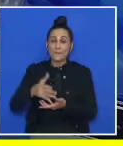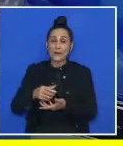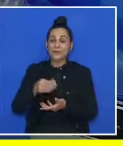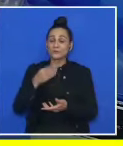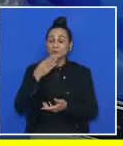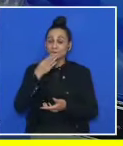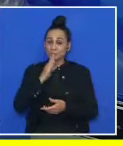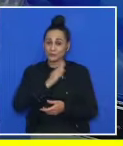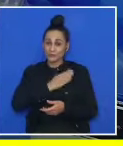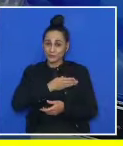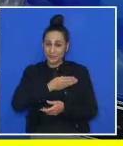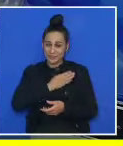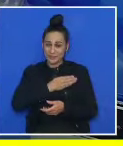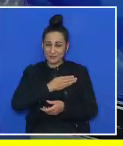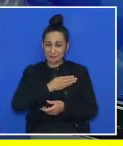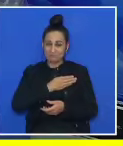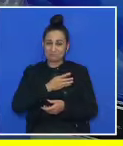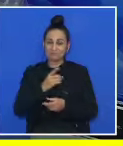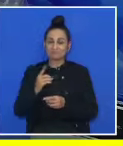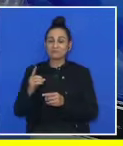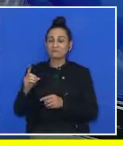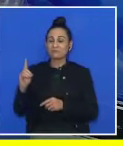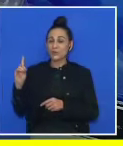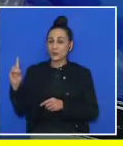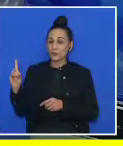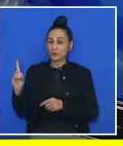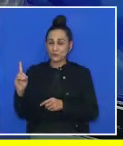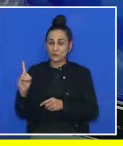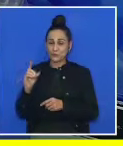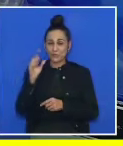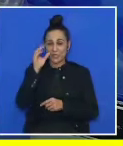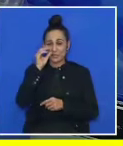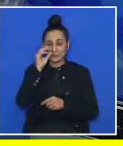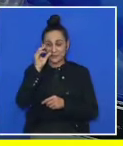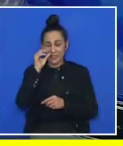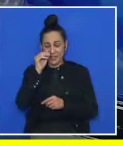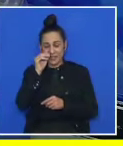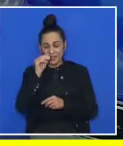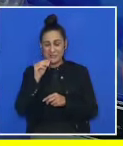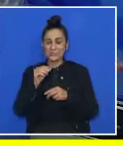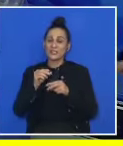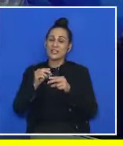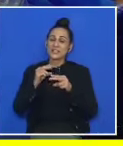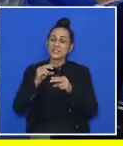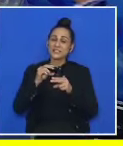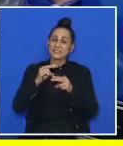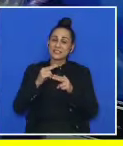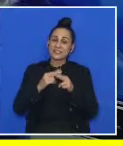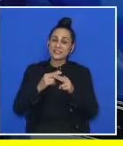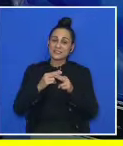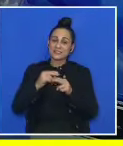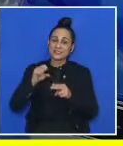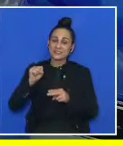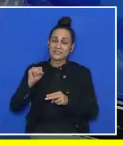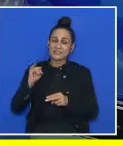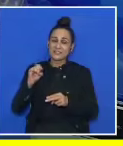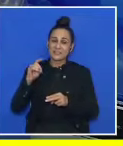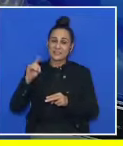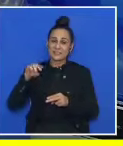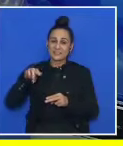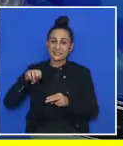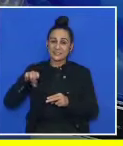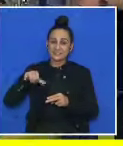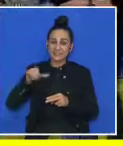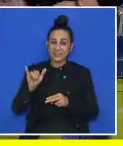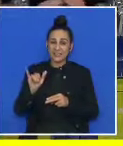sorteio do time do coração. Eu vou convidar o Sidney, nosso colega da Caixa, Priscila, nossa garota da sorte. Vão realizar este